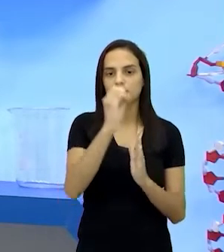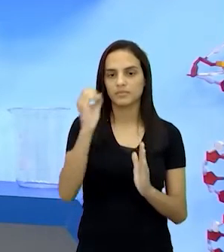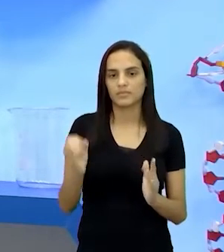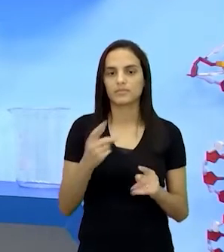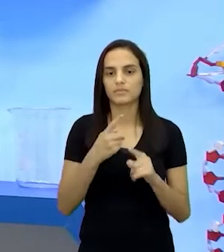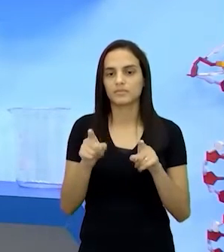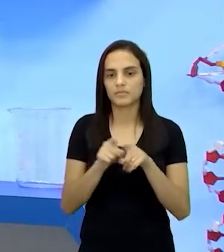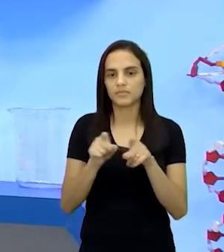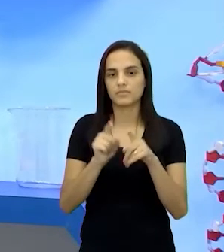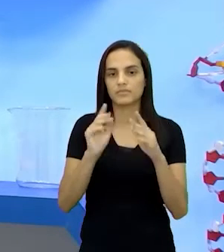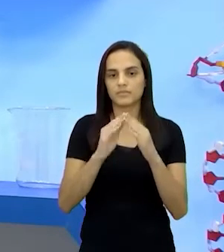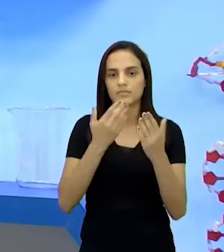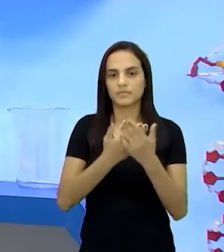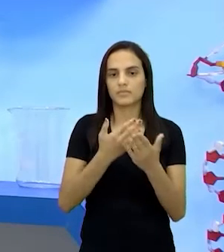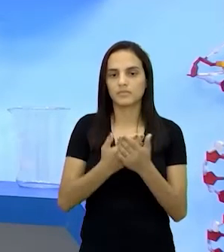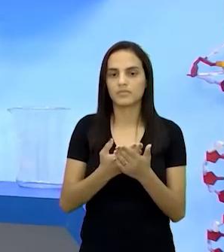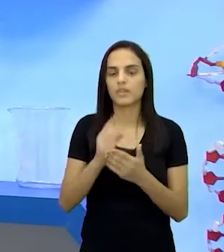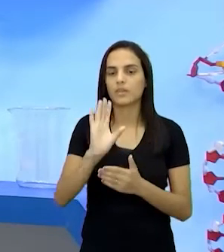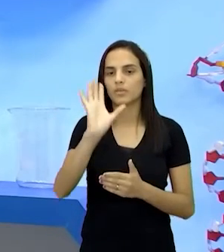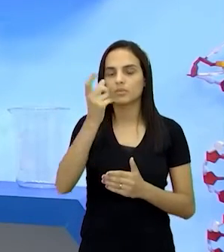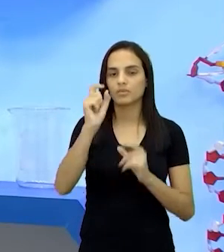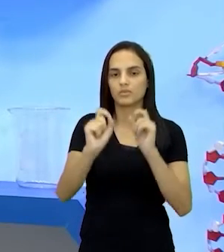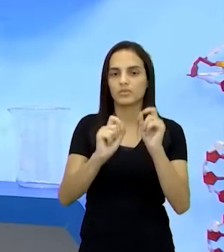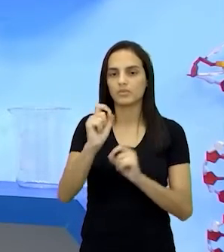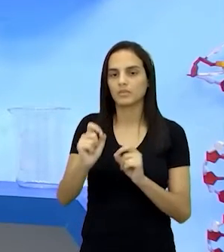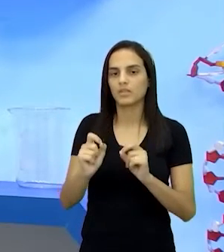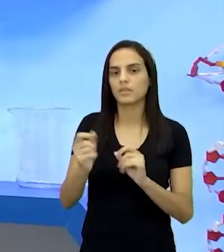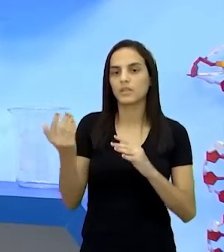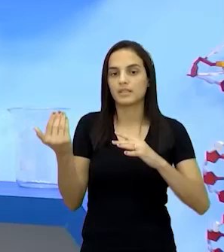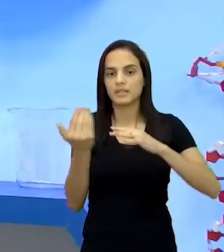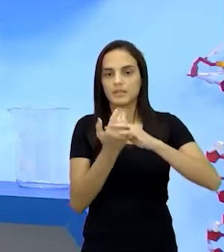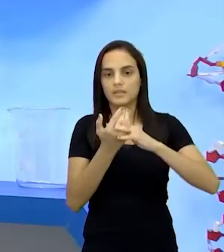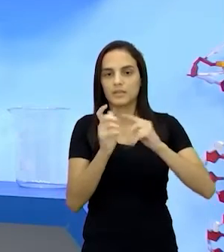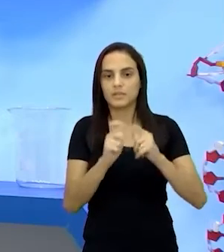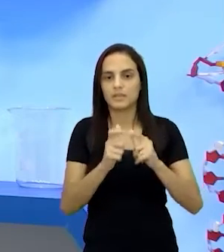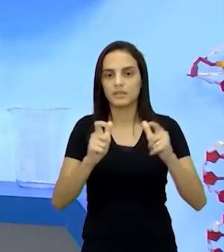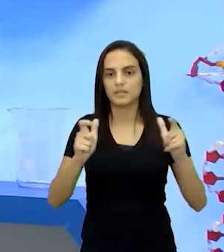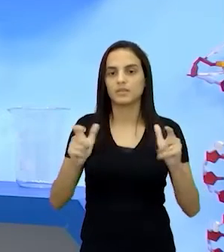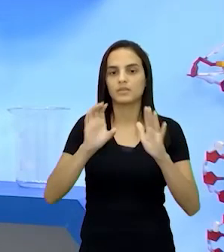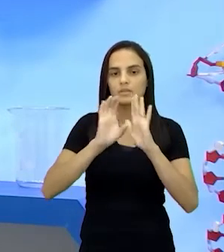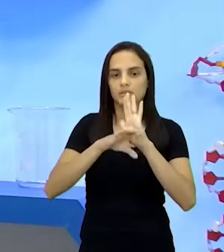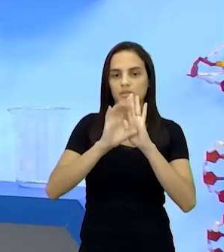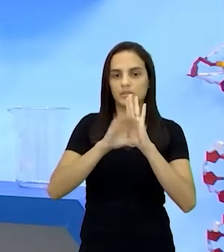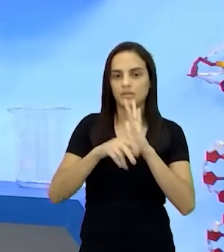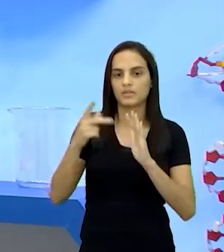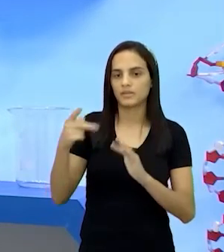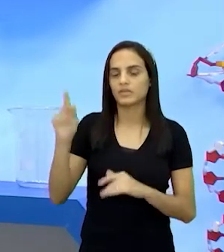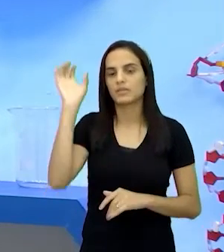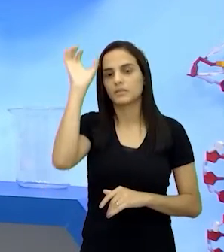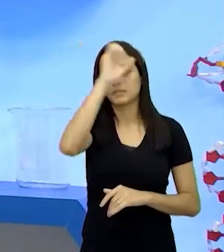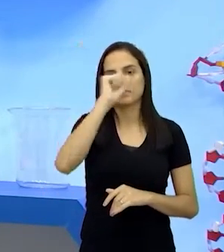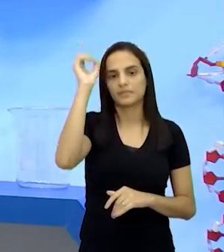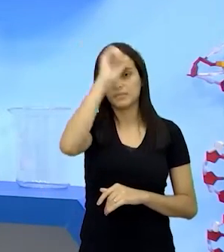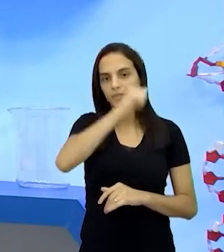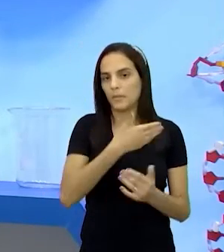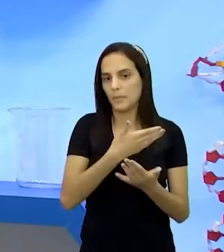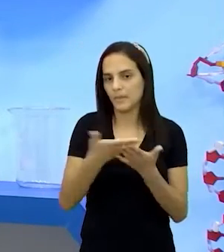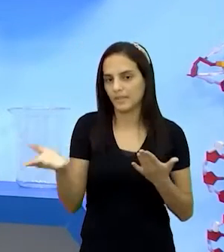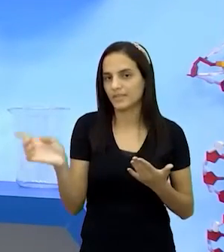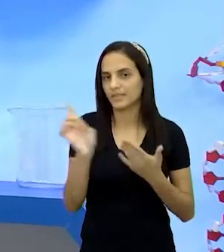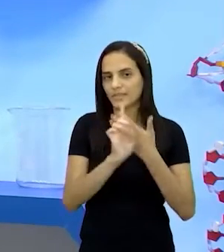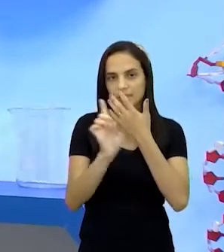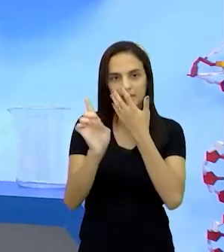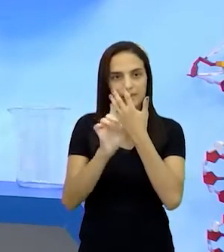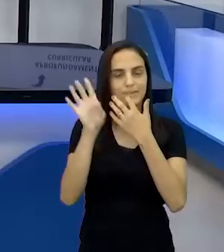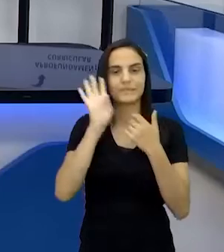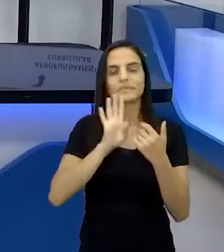na escola, o que vai acontecer é uma integração muito maior entre os conteúdos em que você vai estar aprendendo. Então, olha, não perca por esperar, vai